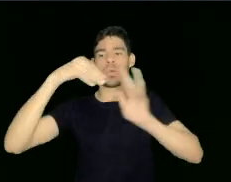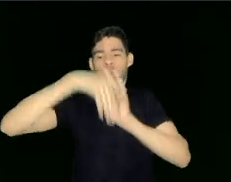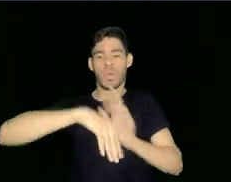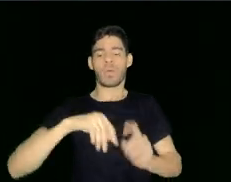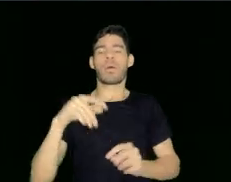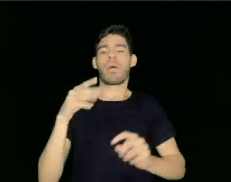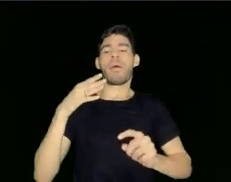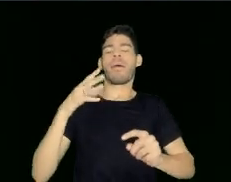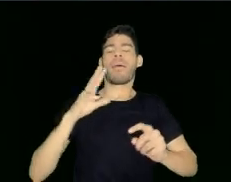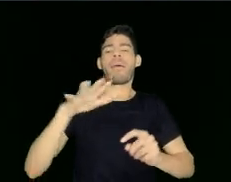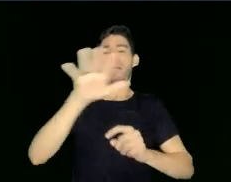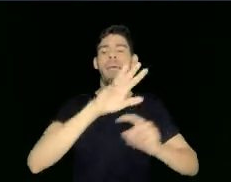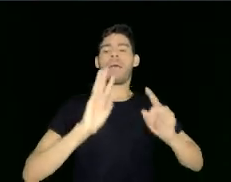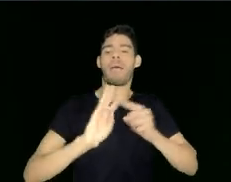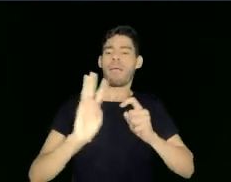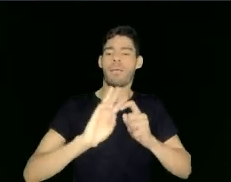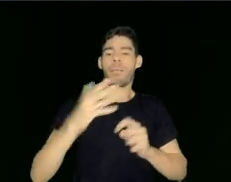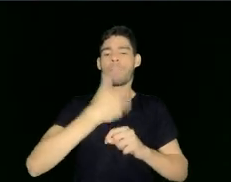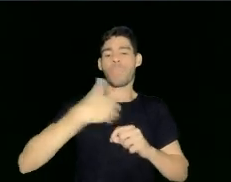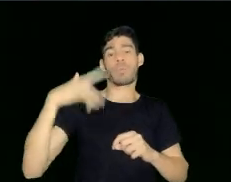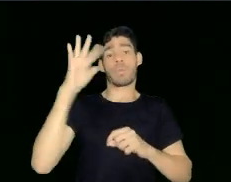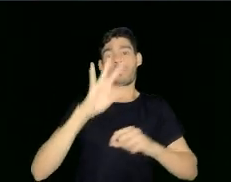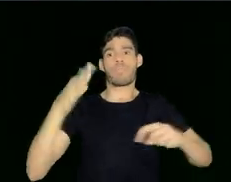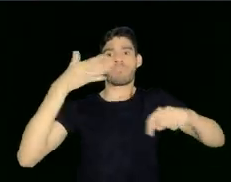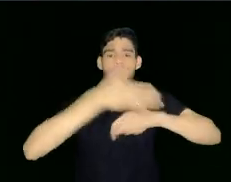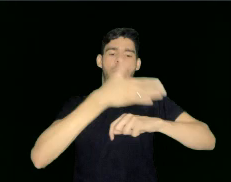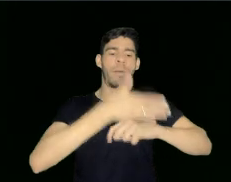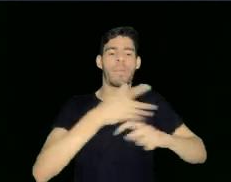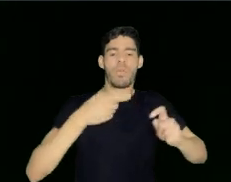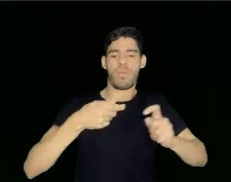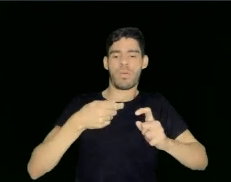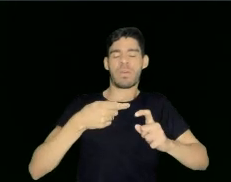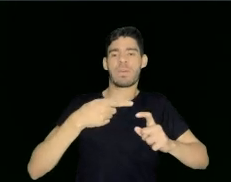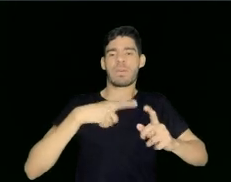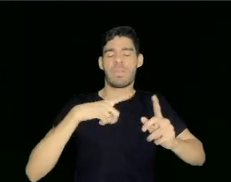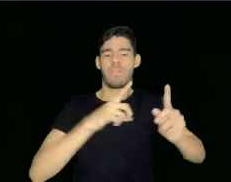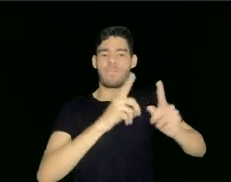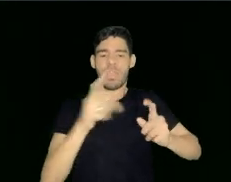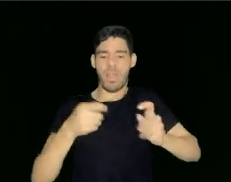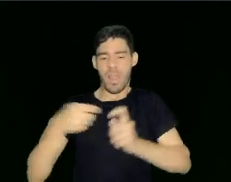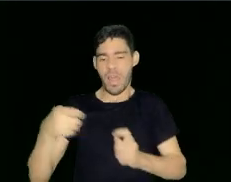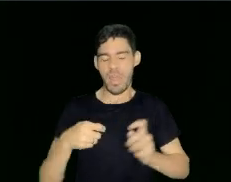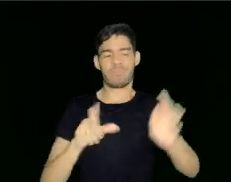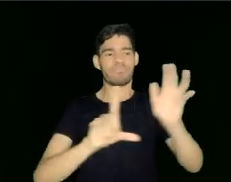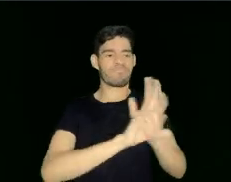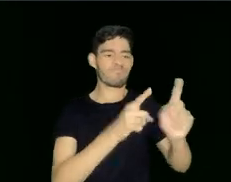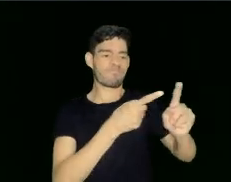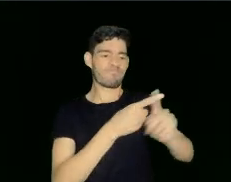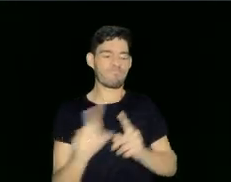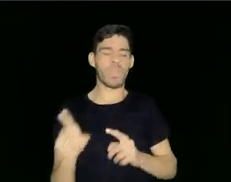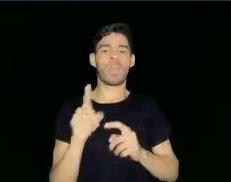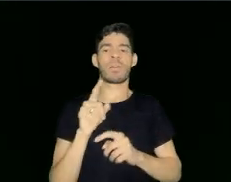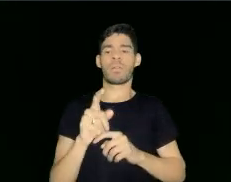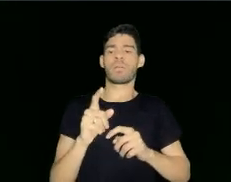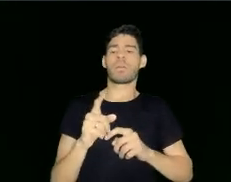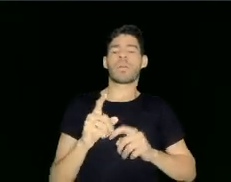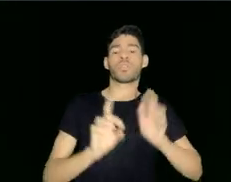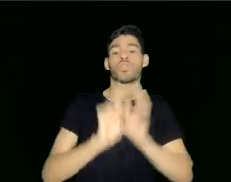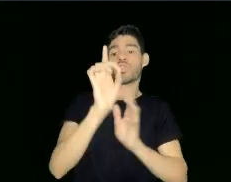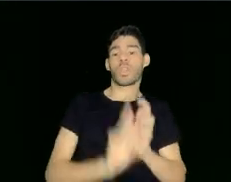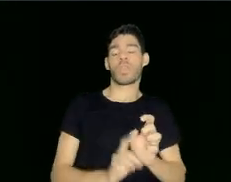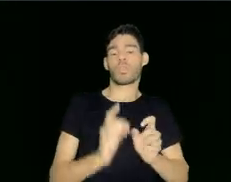para as mudanças climáticas, invasões de áreas indígenas e terras públicas federais devido à grilagem, garimpo ilegal em